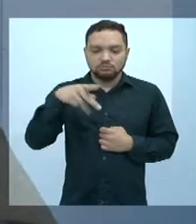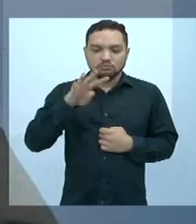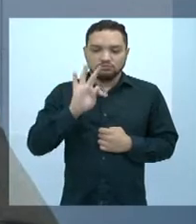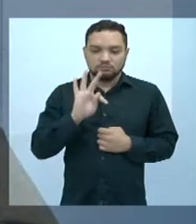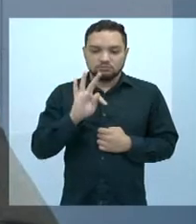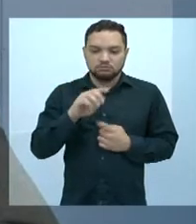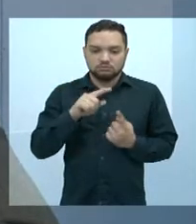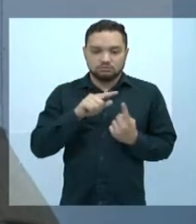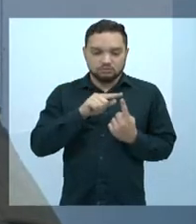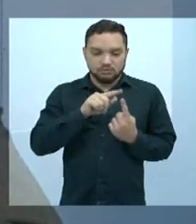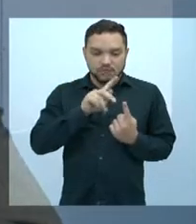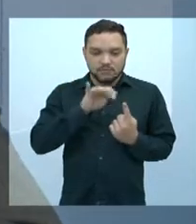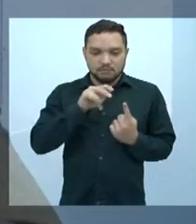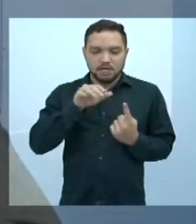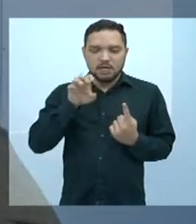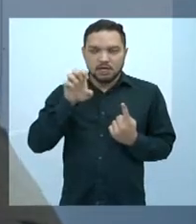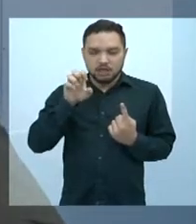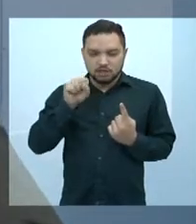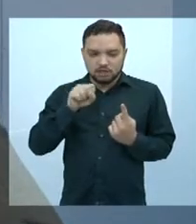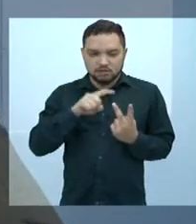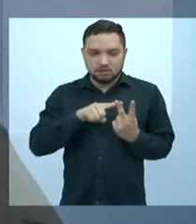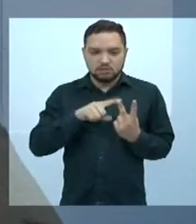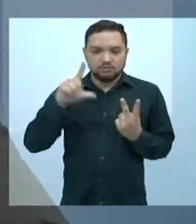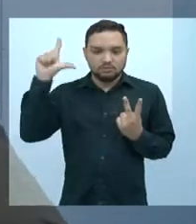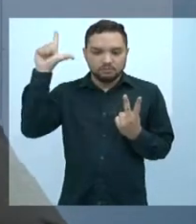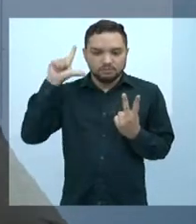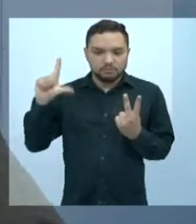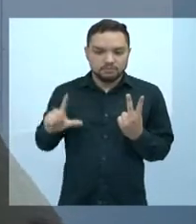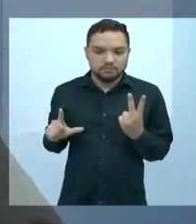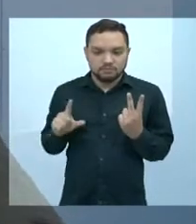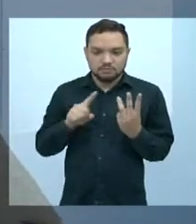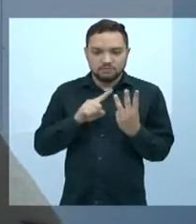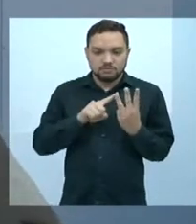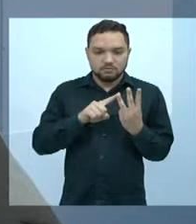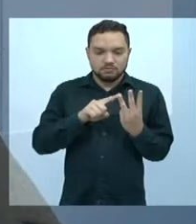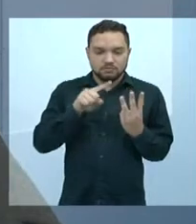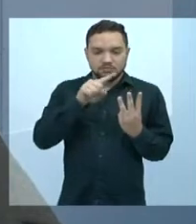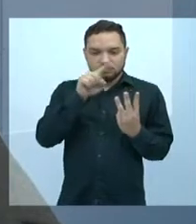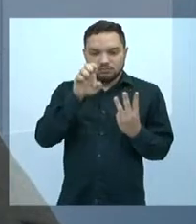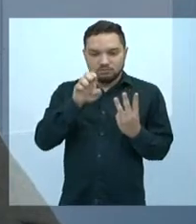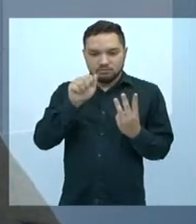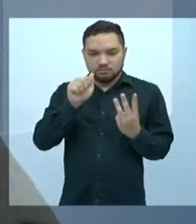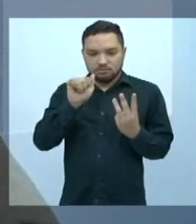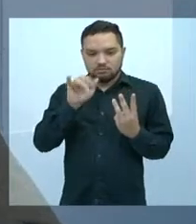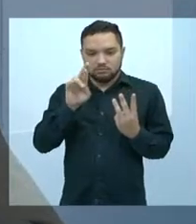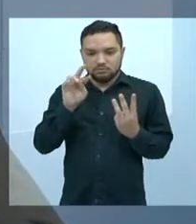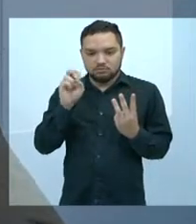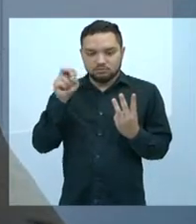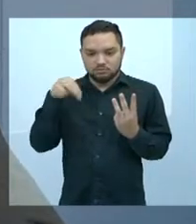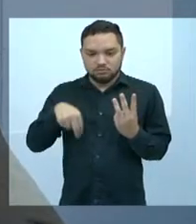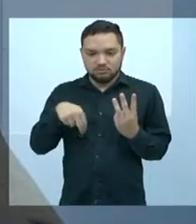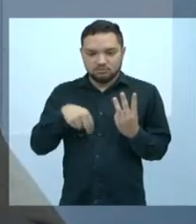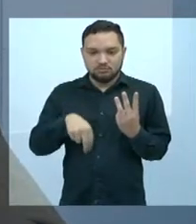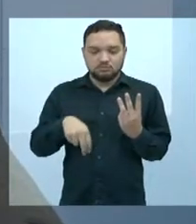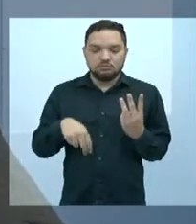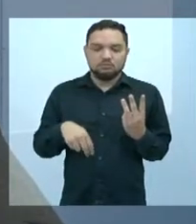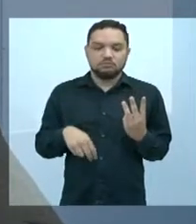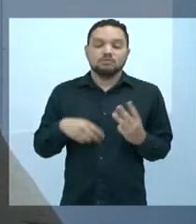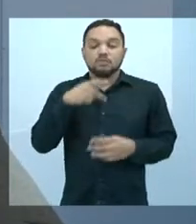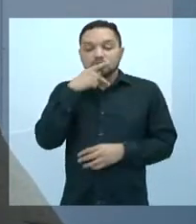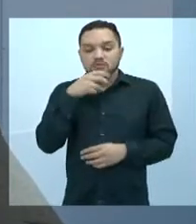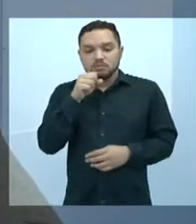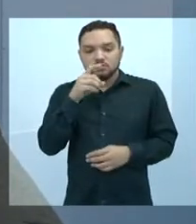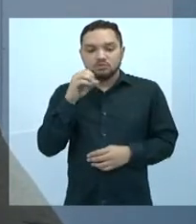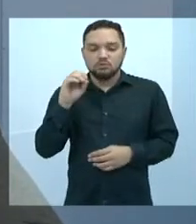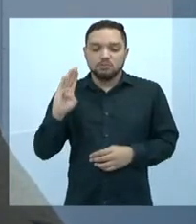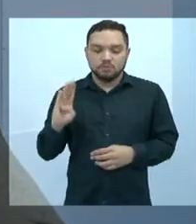Nobre Guimarães, Luziane Lins, Zé Ayrton, tá certo? Partidos como o PCdoB, que é